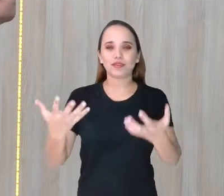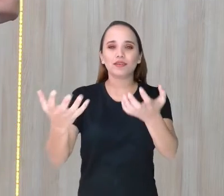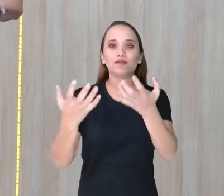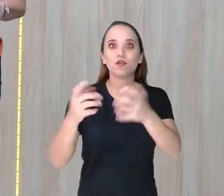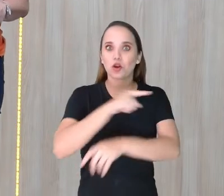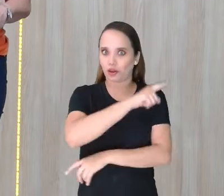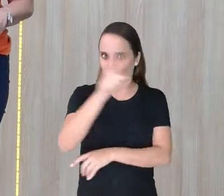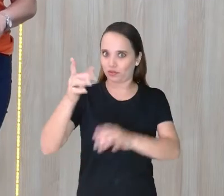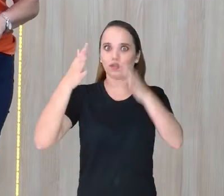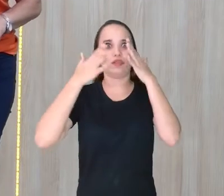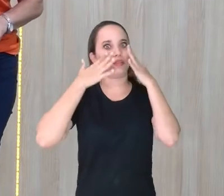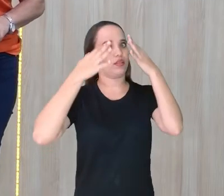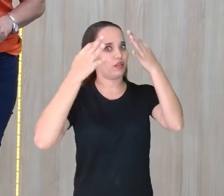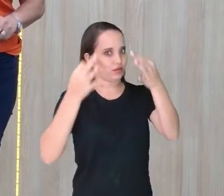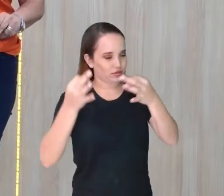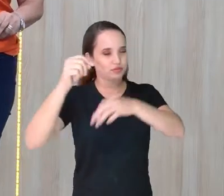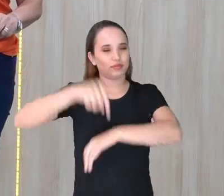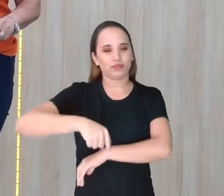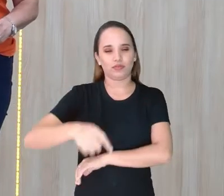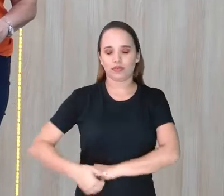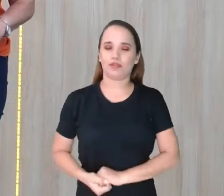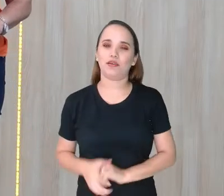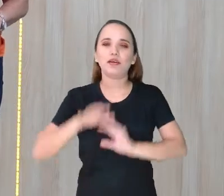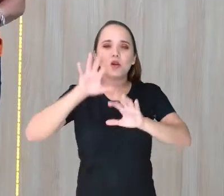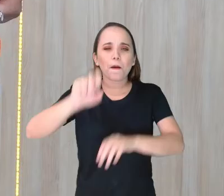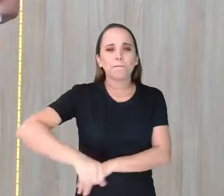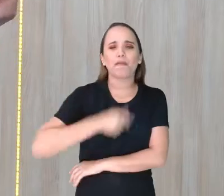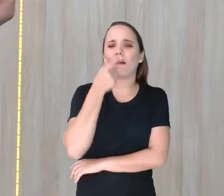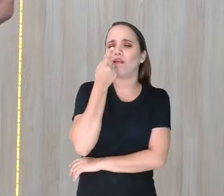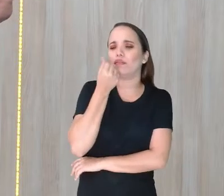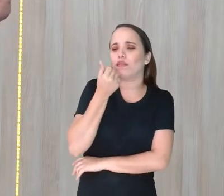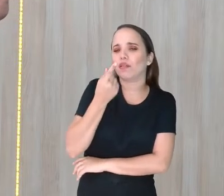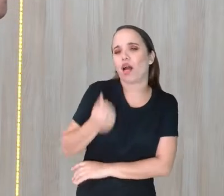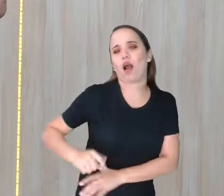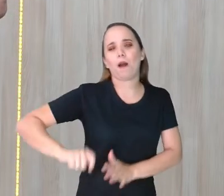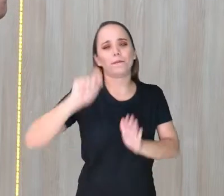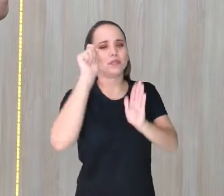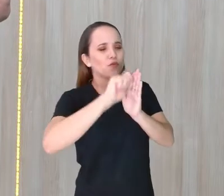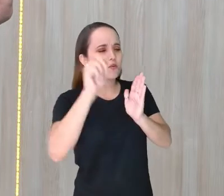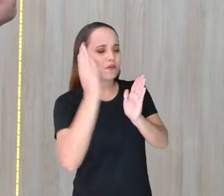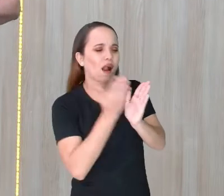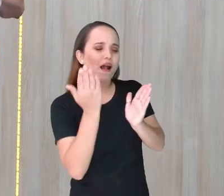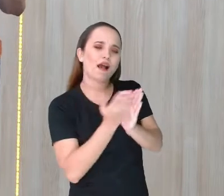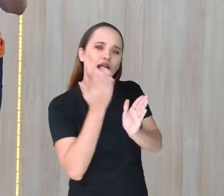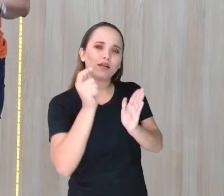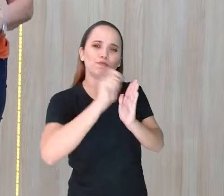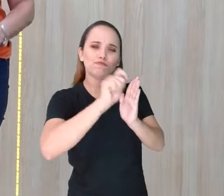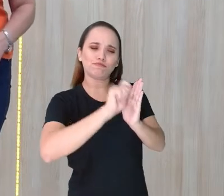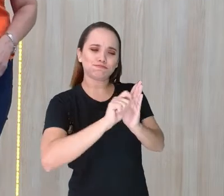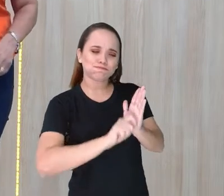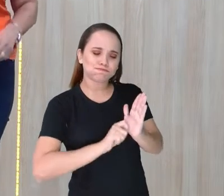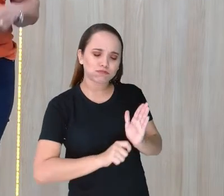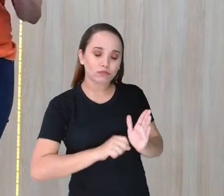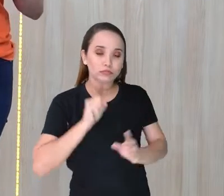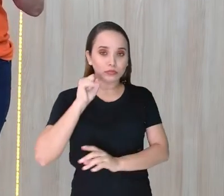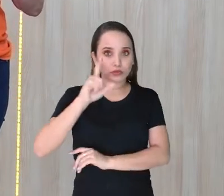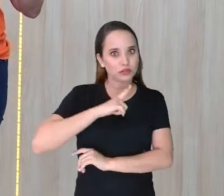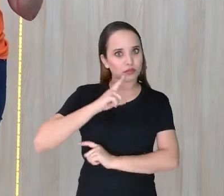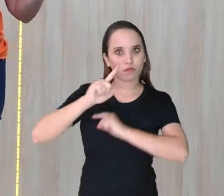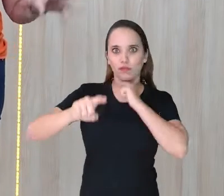vocês prestem bastante atenção, já vão pegando lápis, caderno para ir anotando aí as dúvidas de